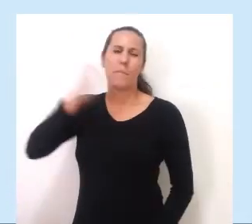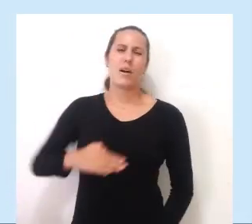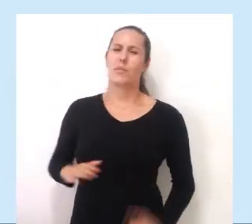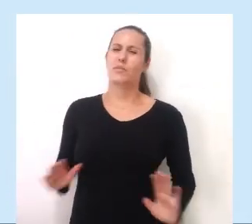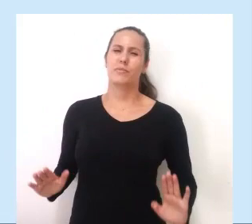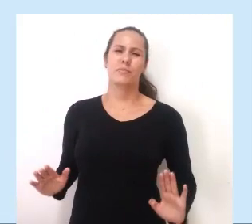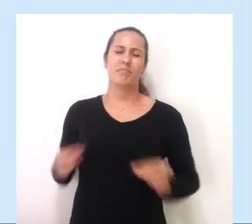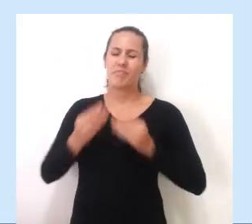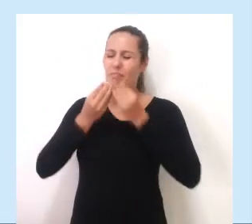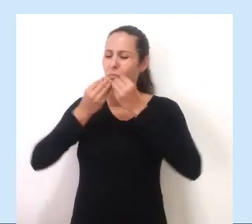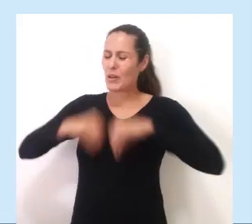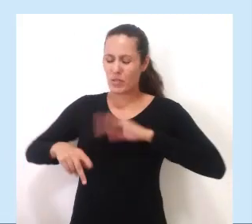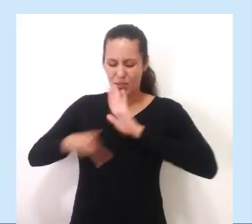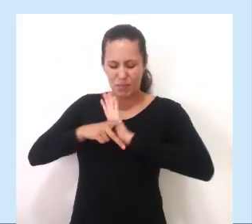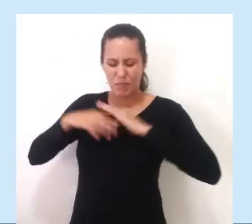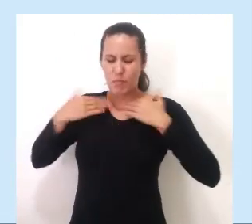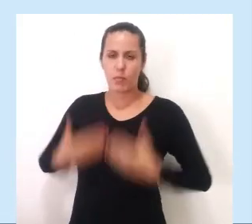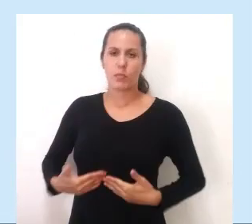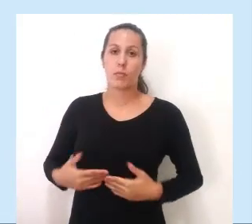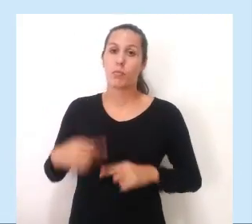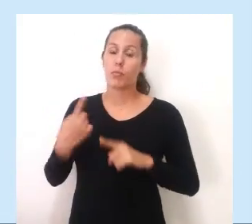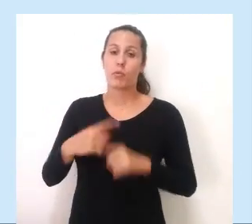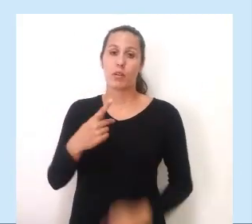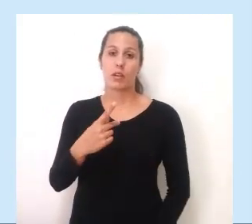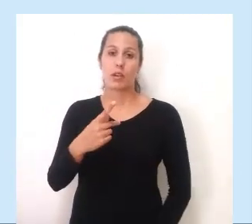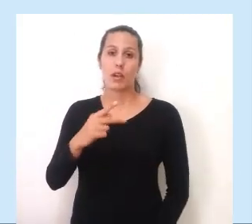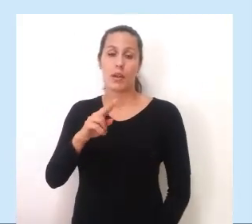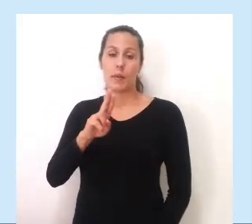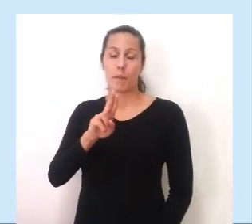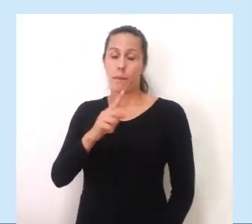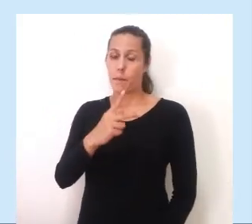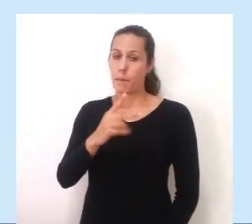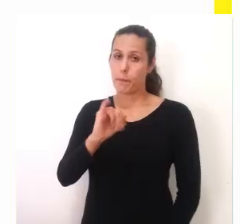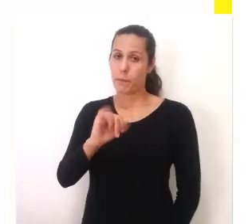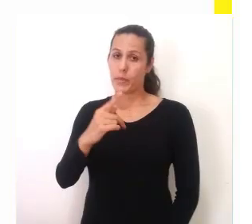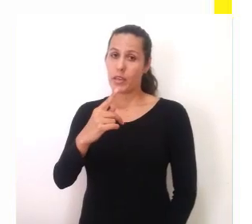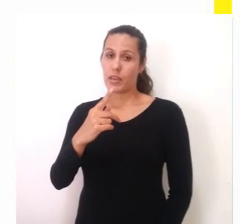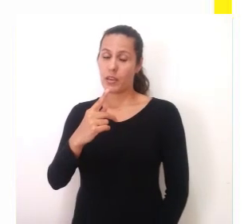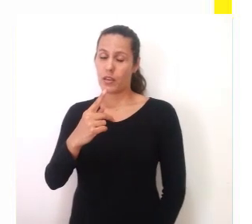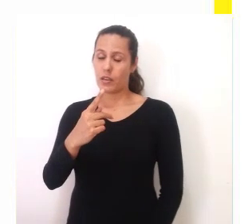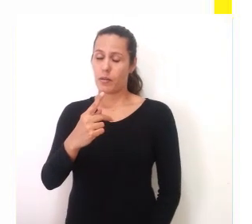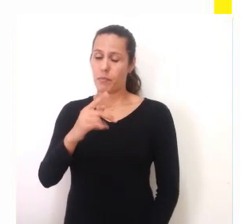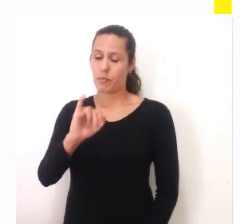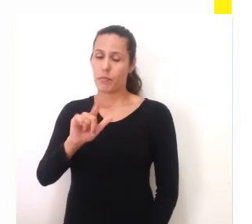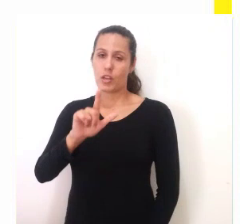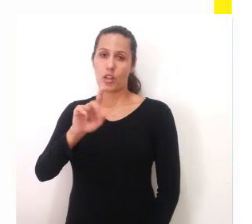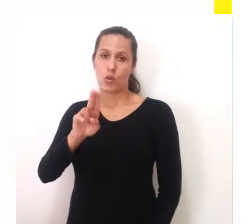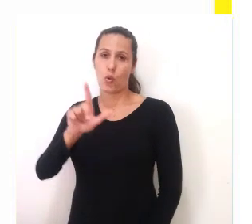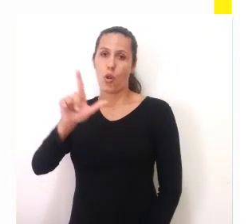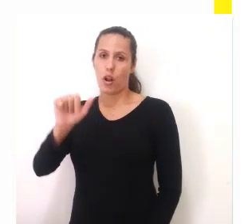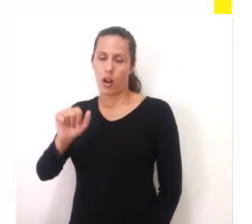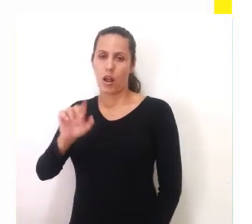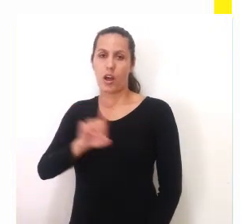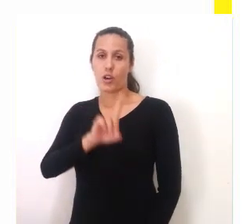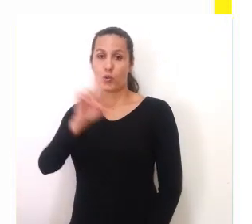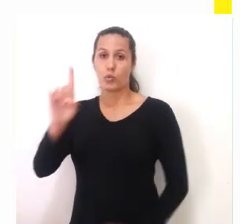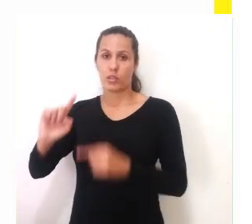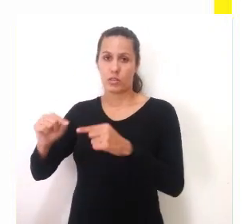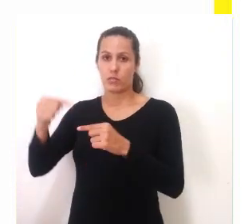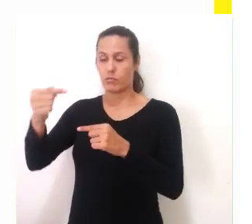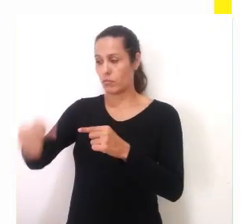ao corpo de vocês. Por quê? A pílula do dia seguinte, veja só a imagem, olha